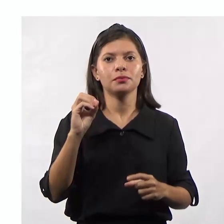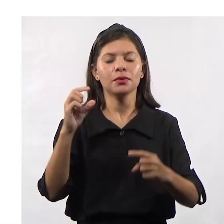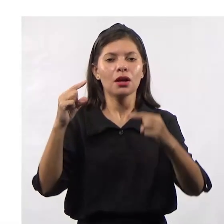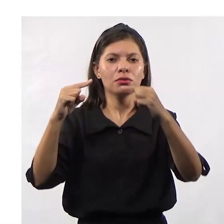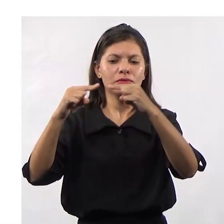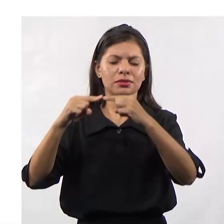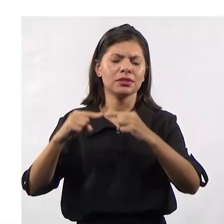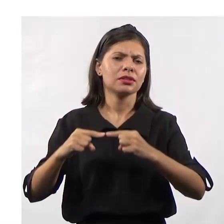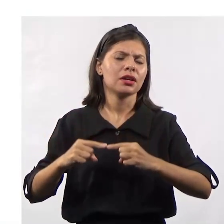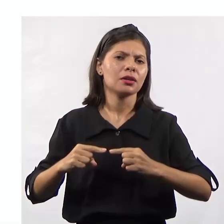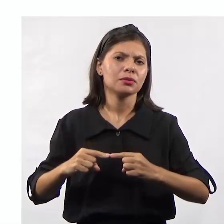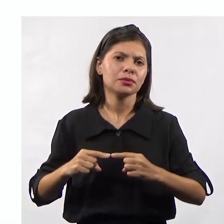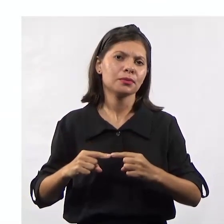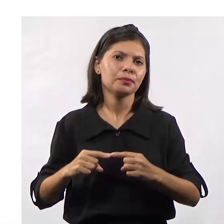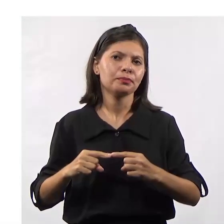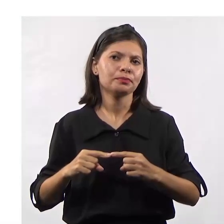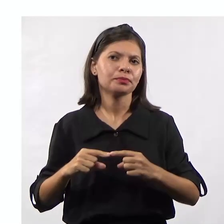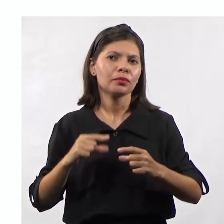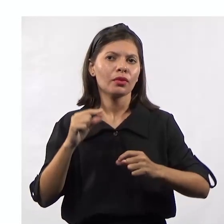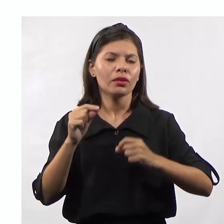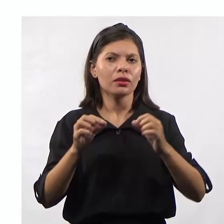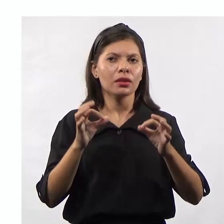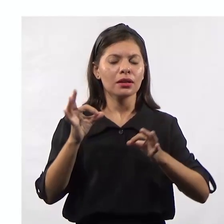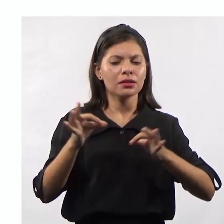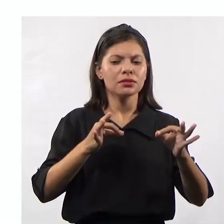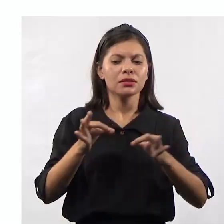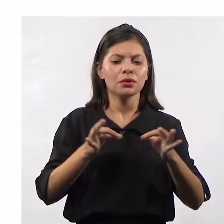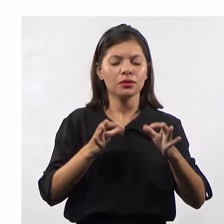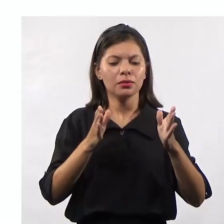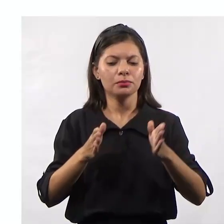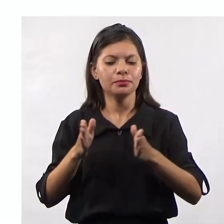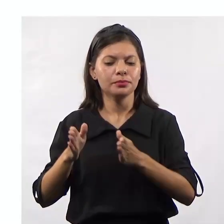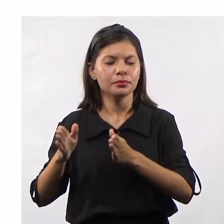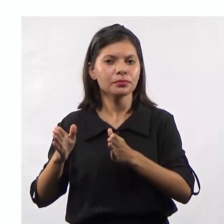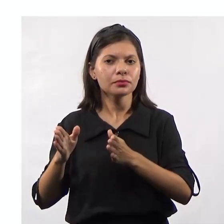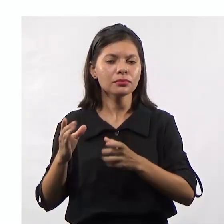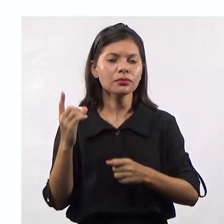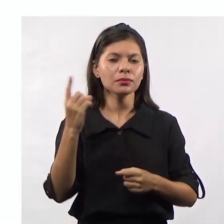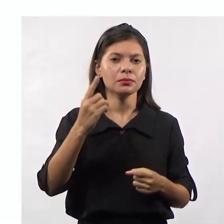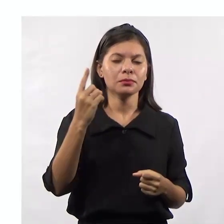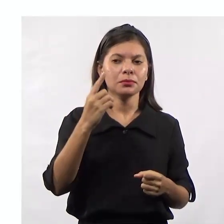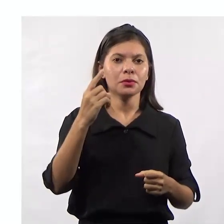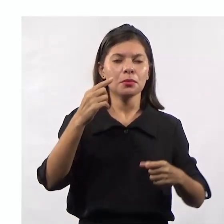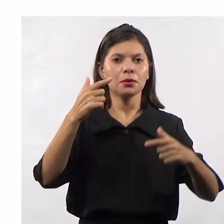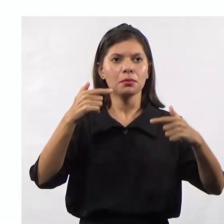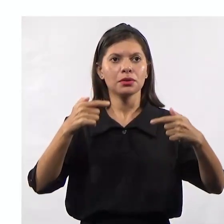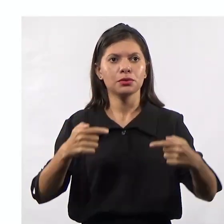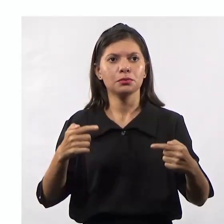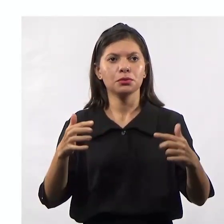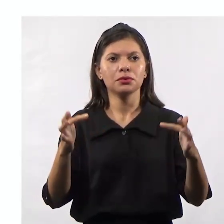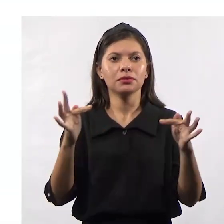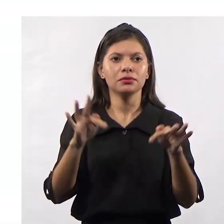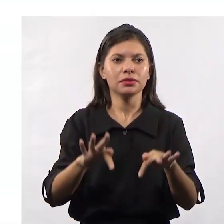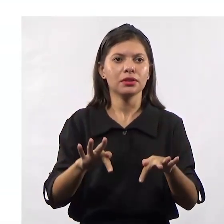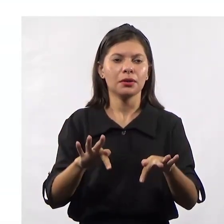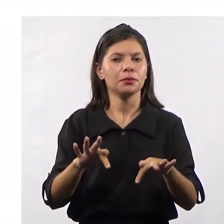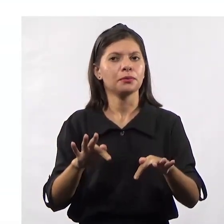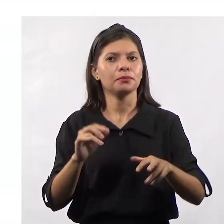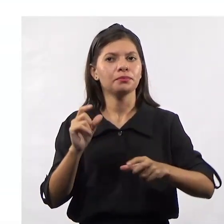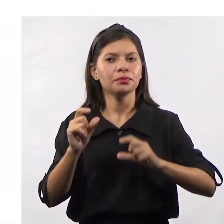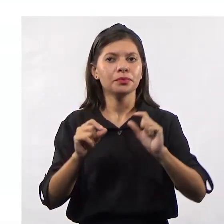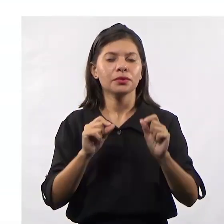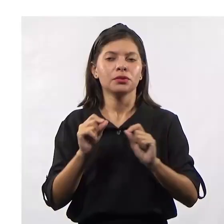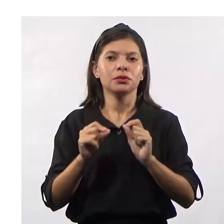de desempate? Nesta ordem. Primeiro vai ter uma disputa final, hipótese em que os licitantes